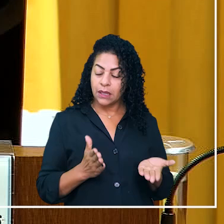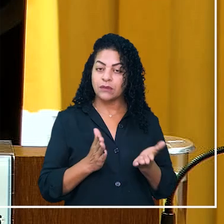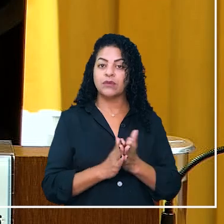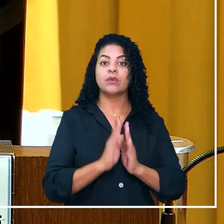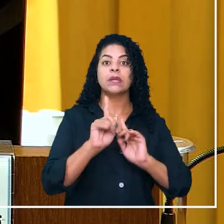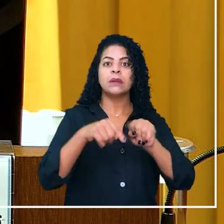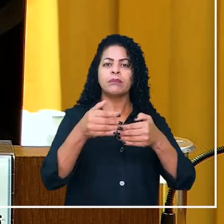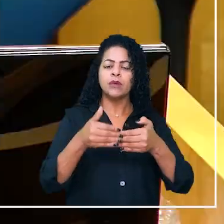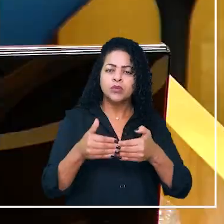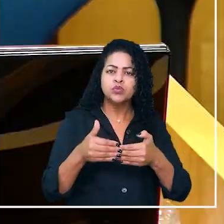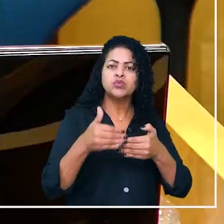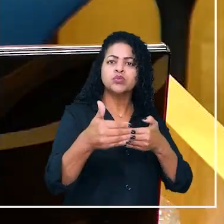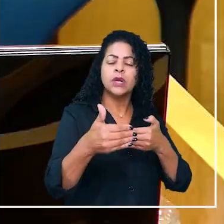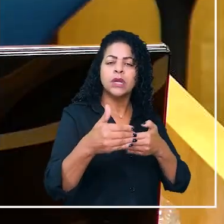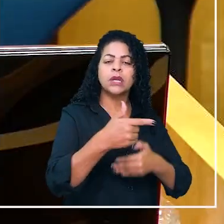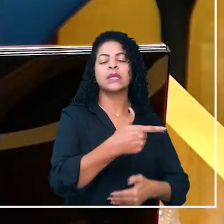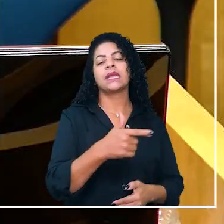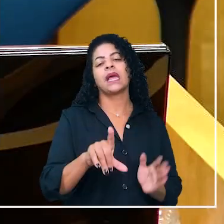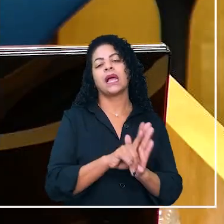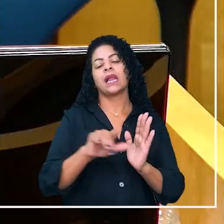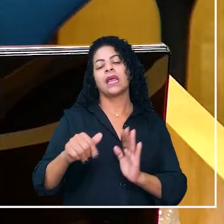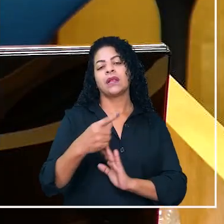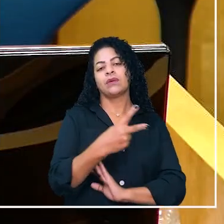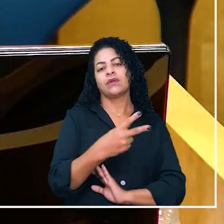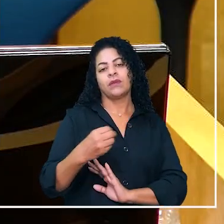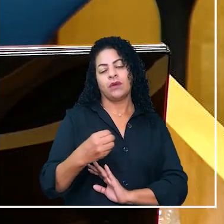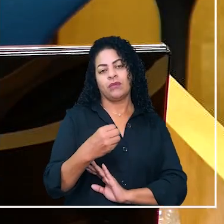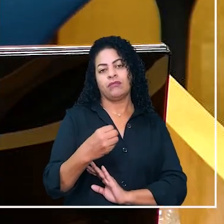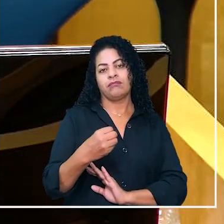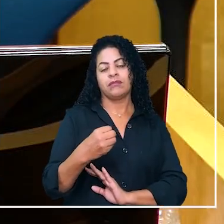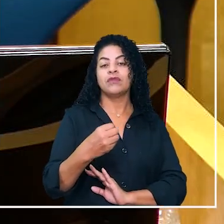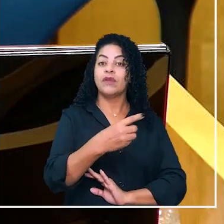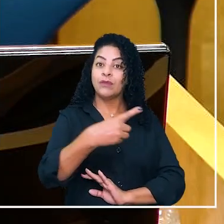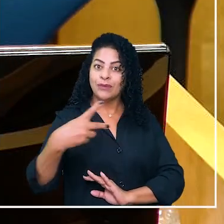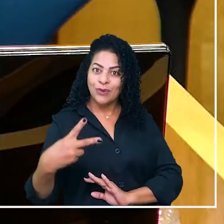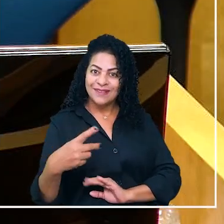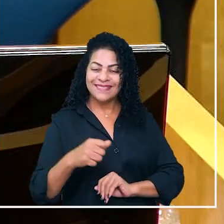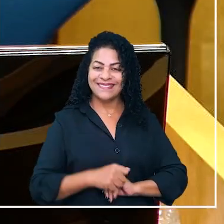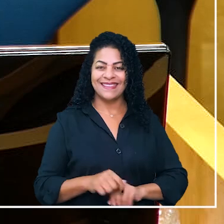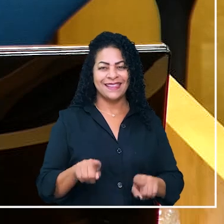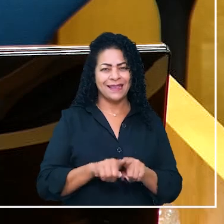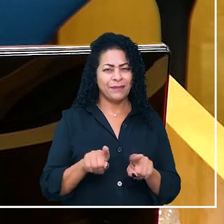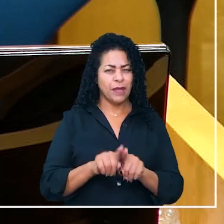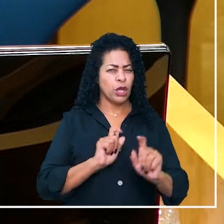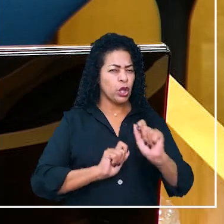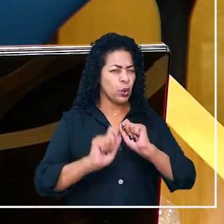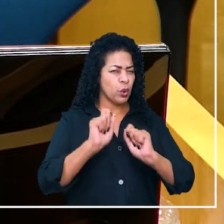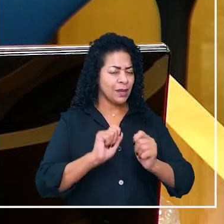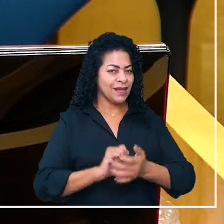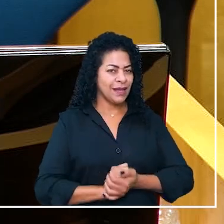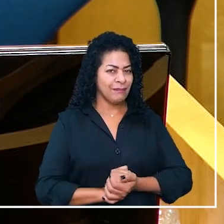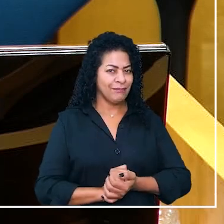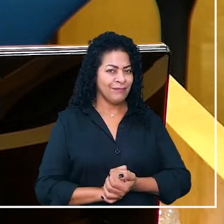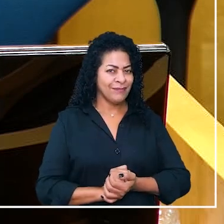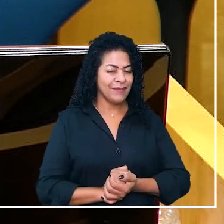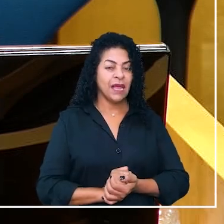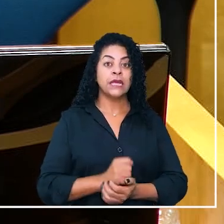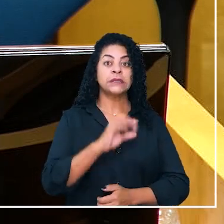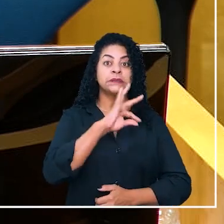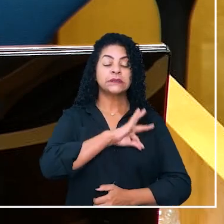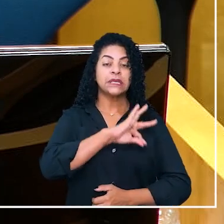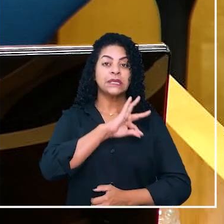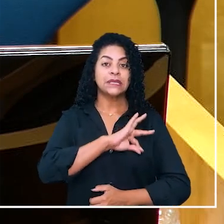iniciados após a vigência da Lei 12.740 de 2012, em razão do princípio da